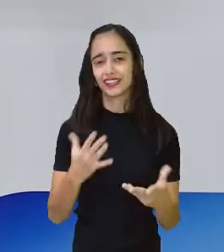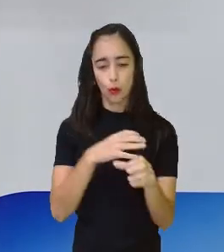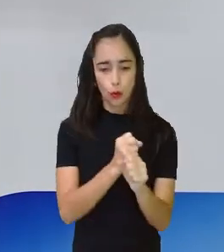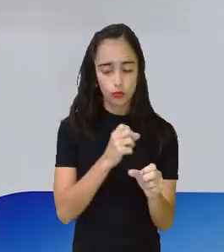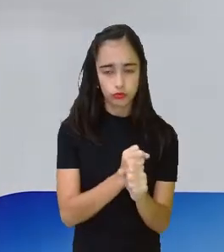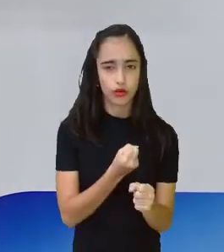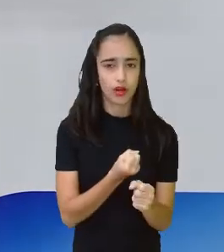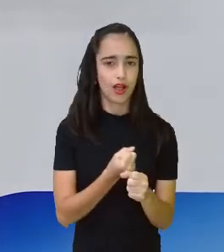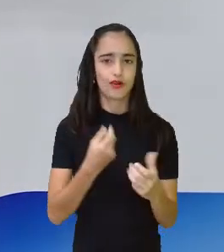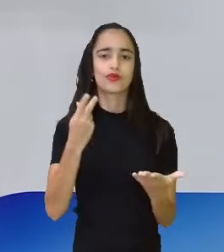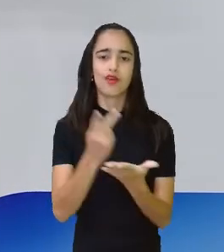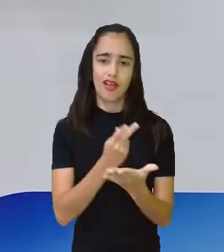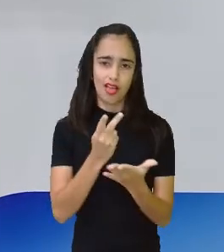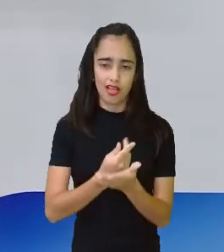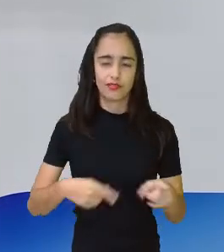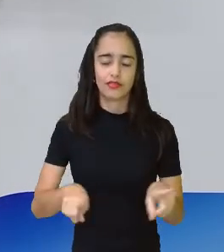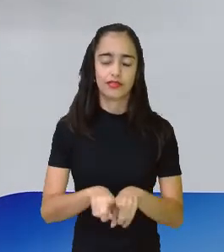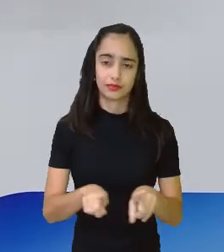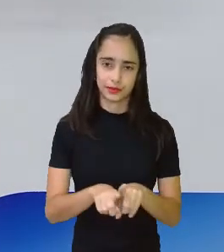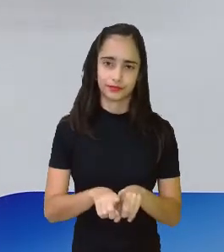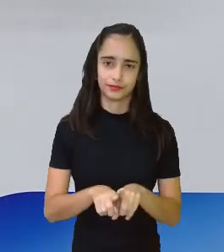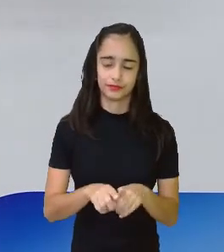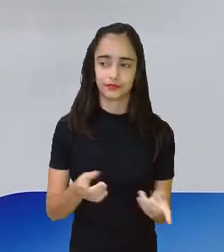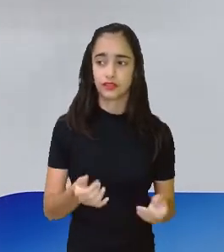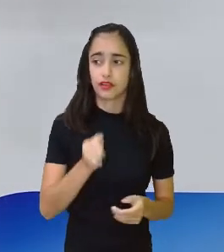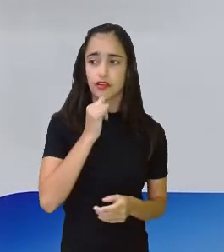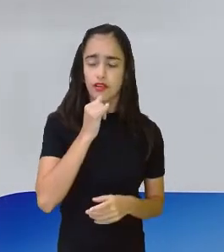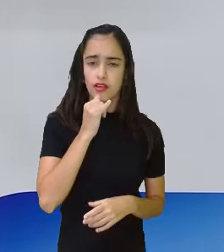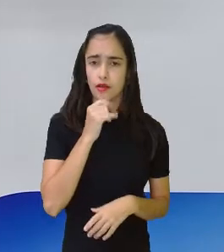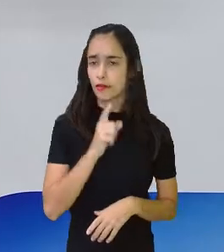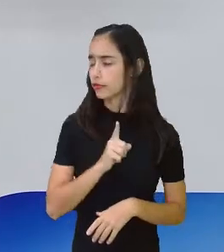vou dizer que ele gastou R$ 6,90.